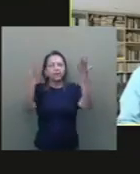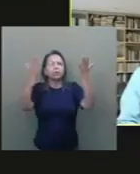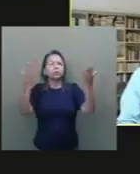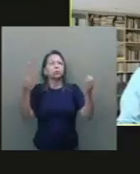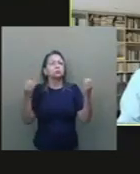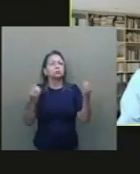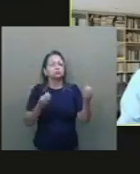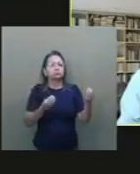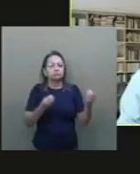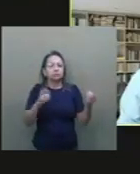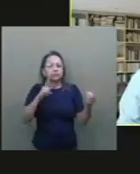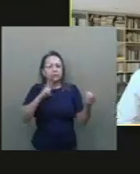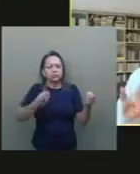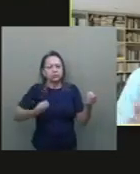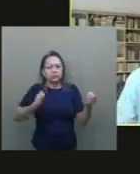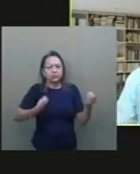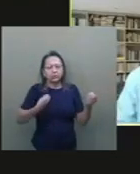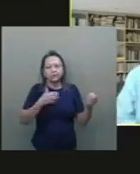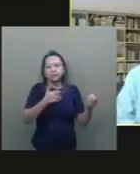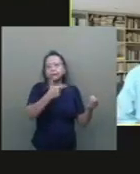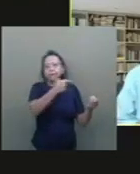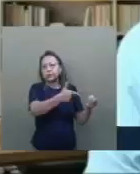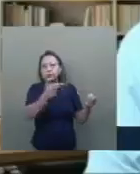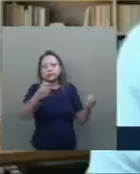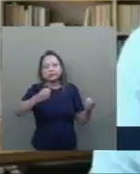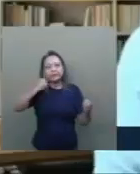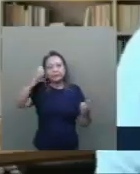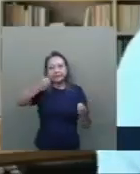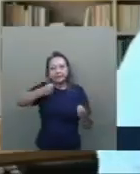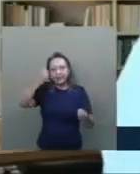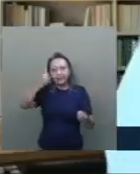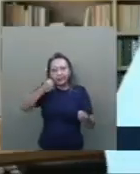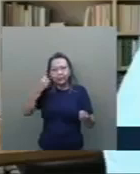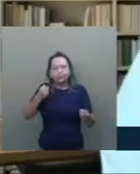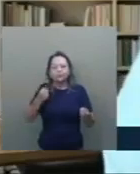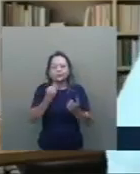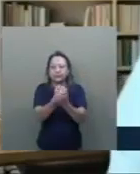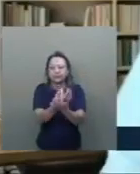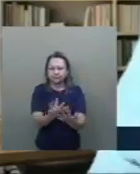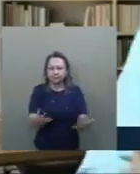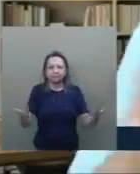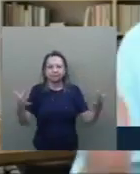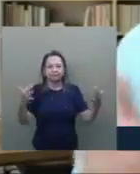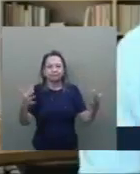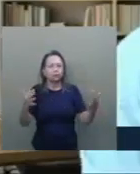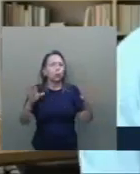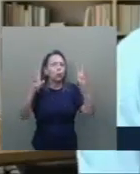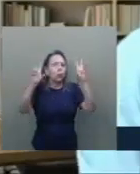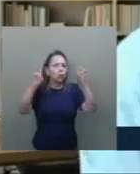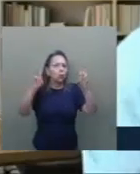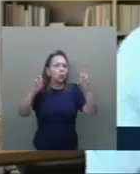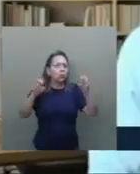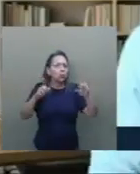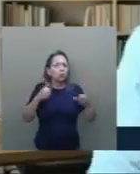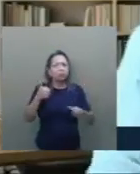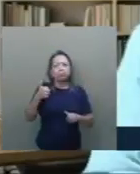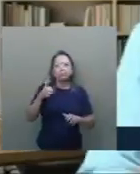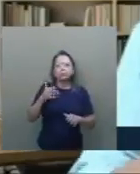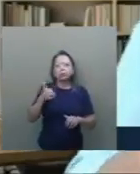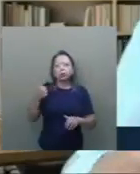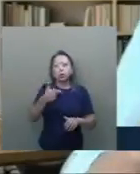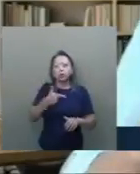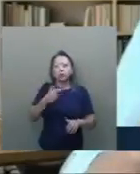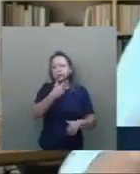de em torno de 22 senadores, em torno de uma dúzia de governadores.